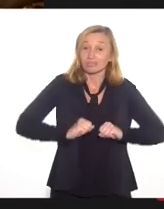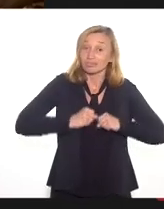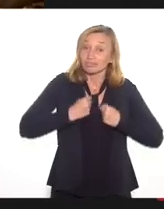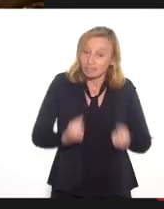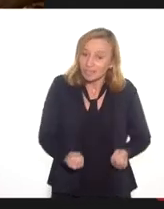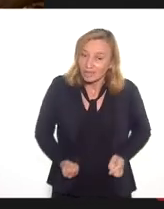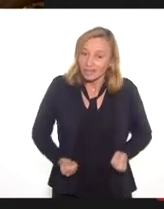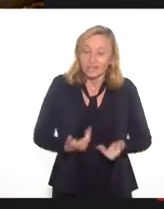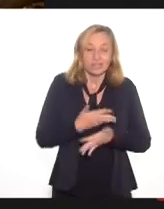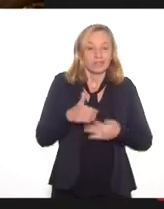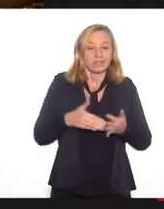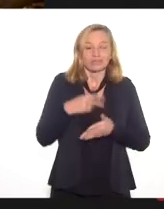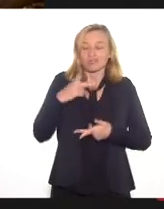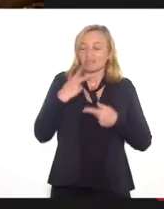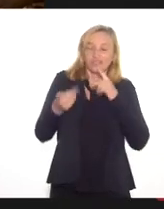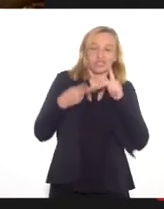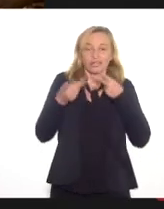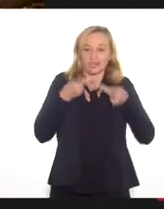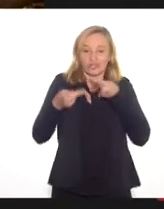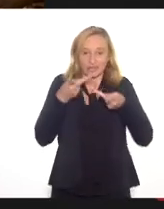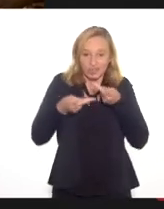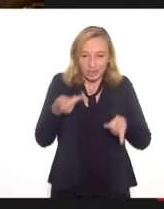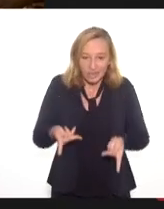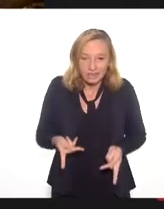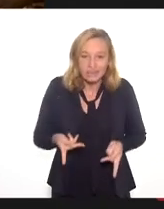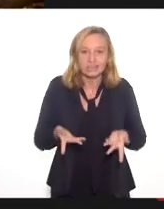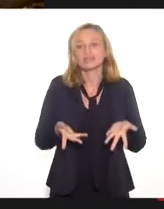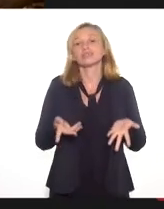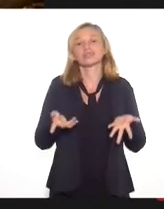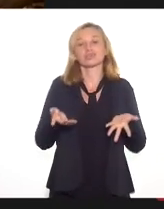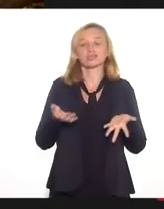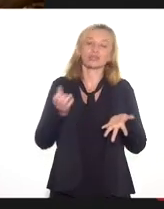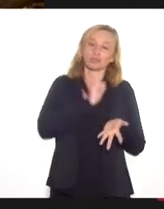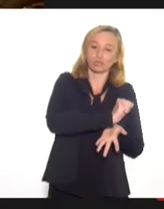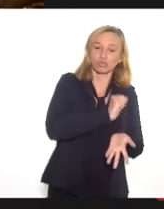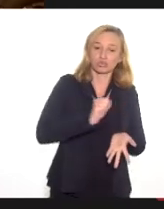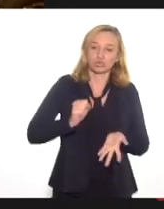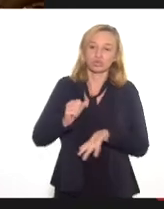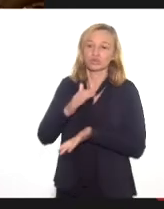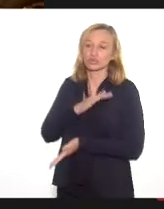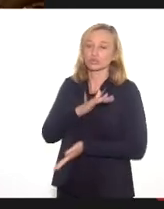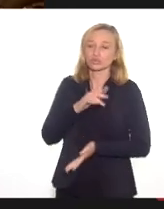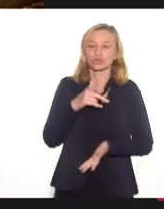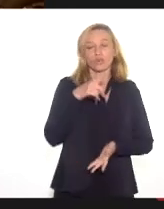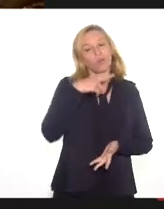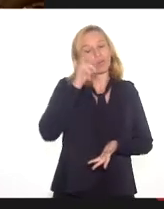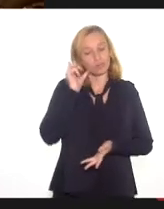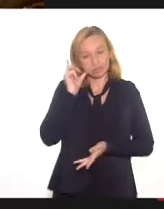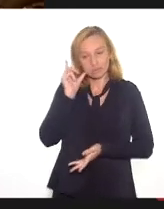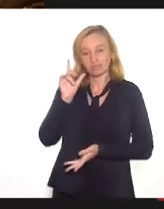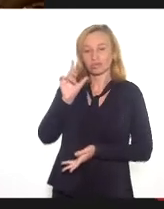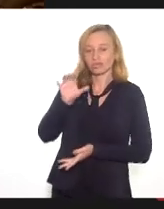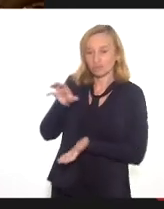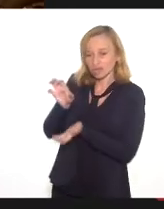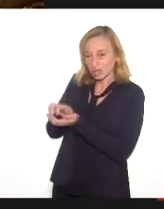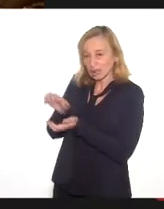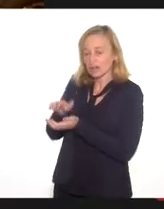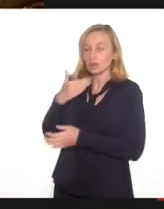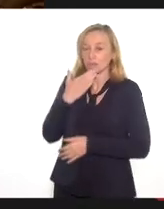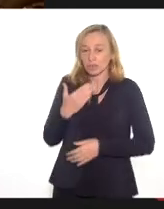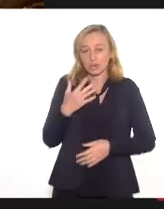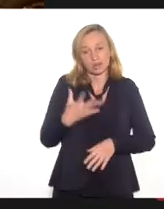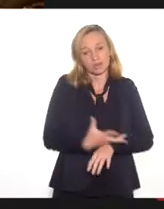de todos nós falarmos diante do que foi a chacina ontem no Jacarezinho diante do pedido